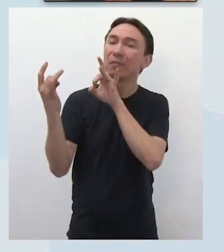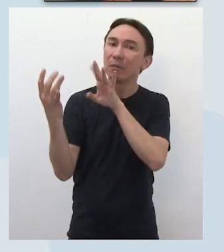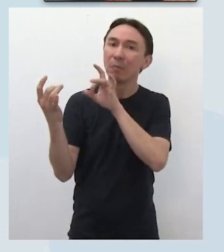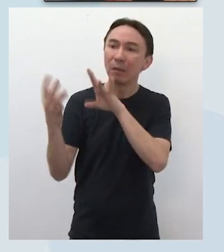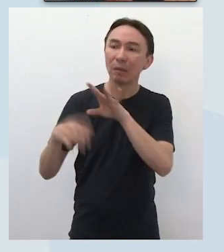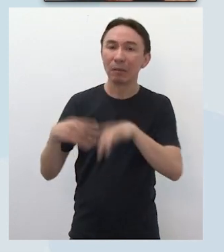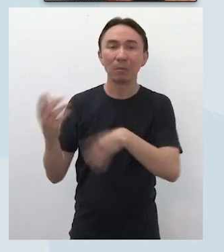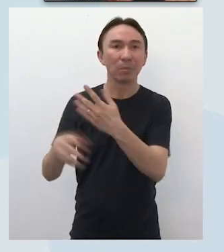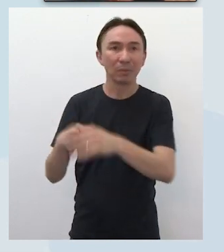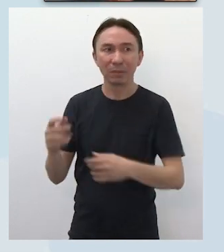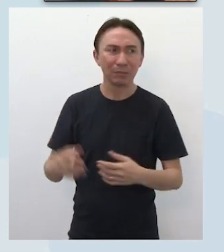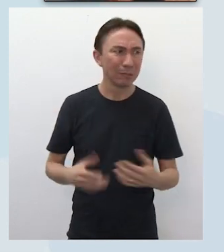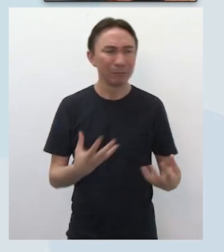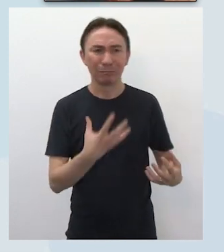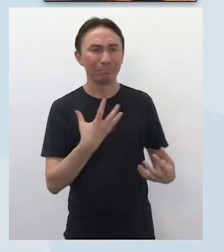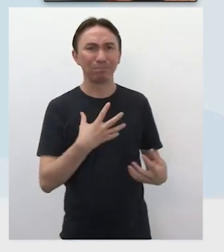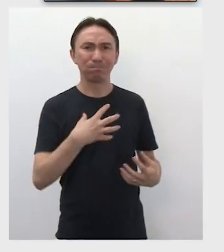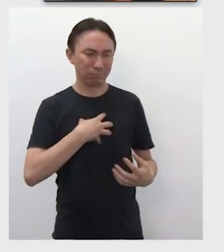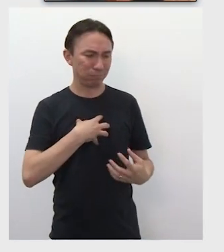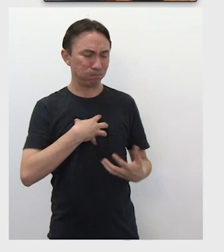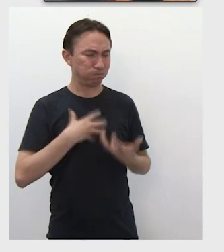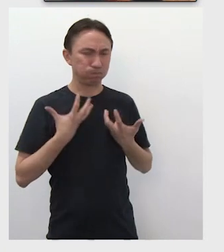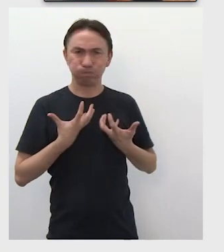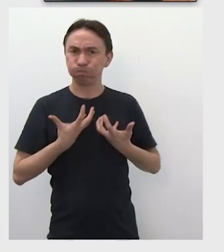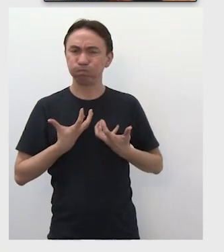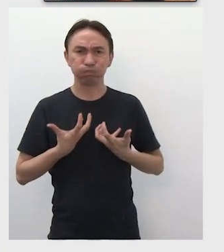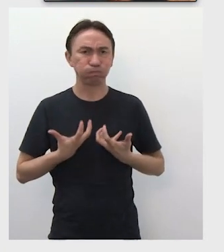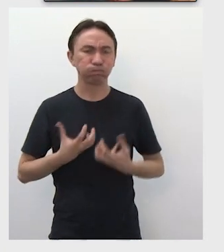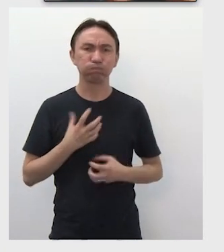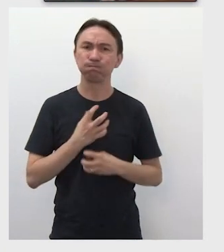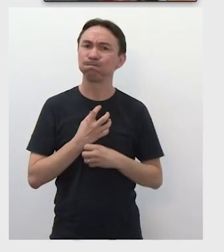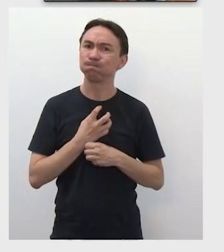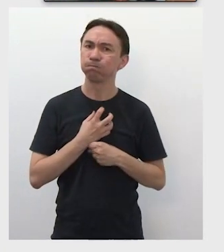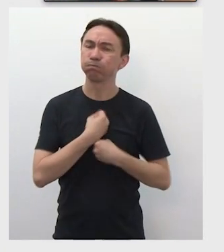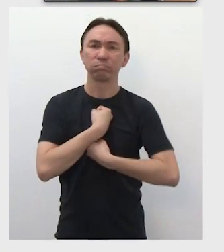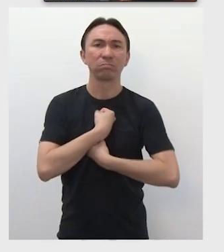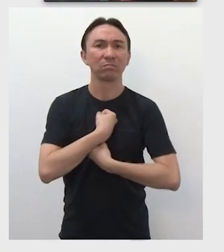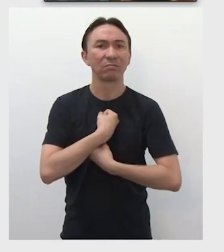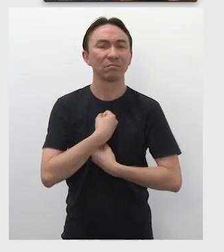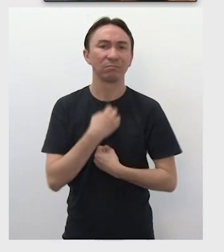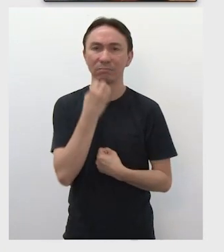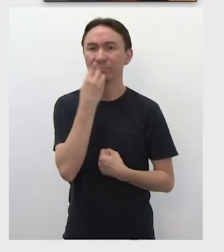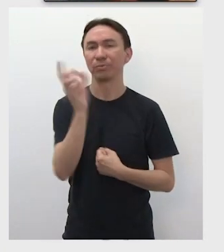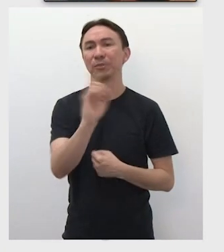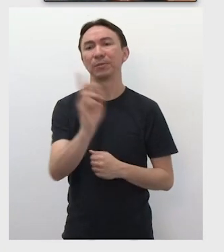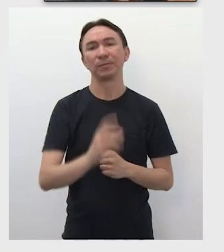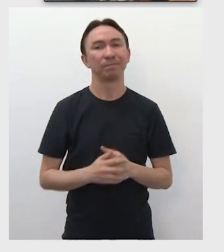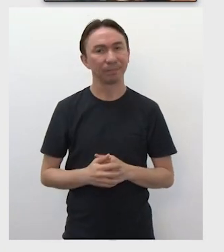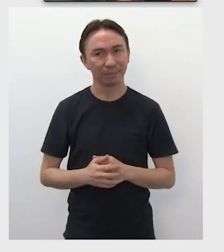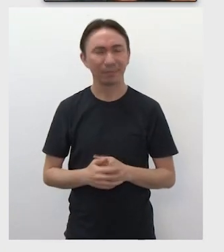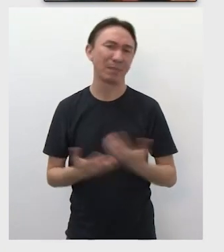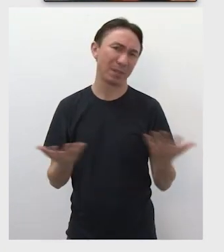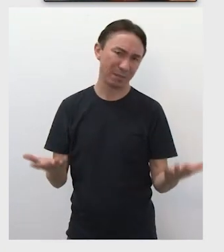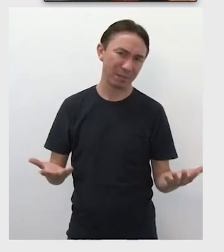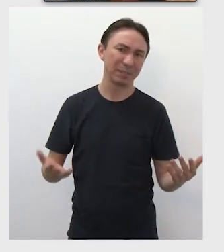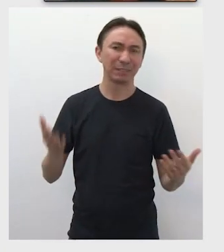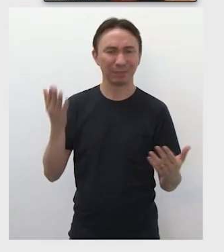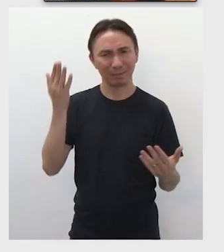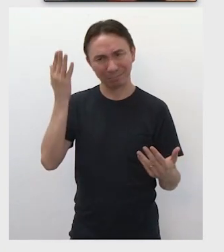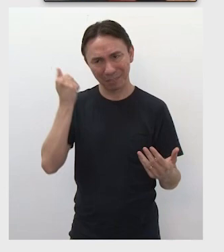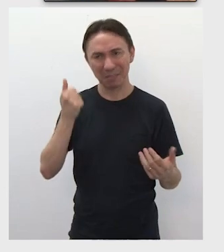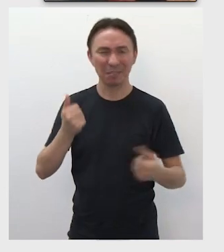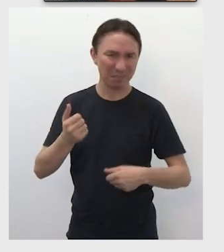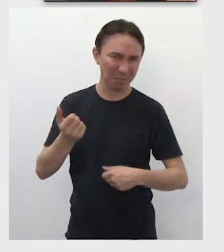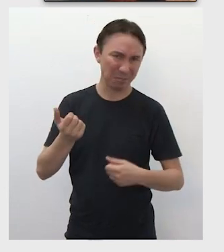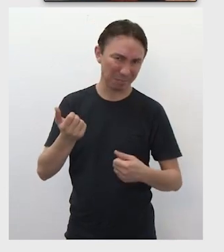pretensões. Bom, colegas, eu penso que para uma prosa eu já dei uma explanação